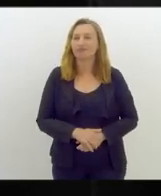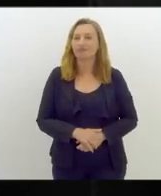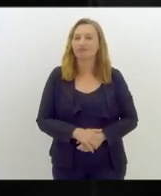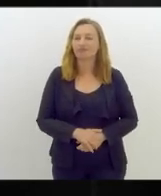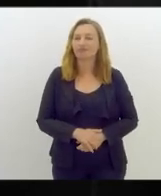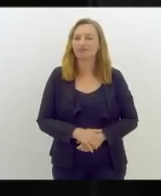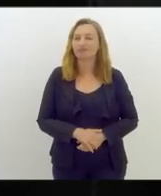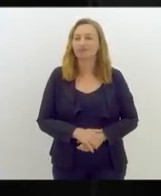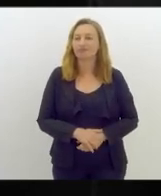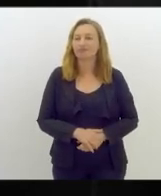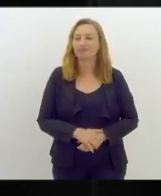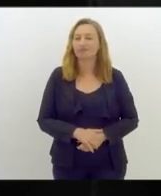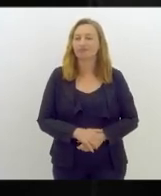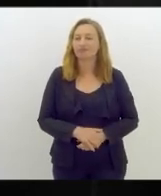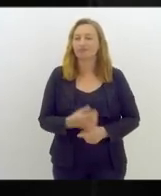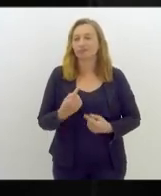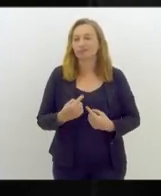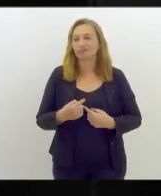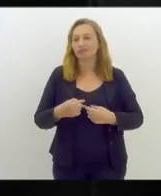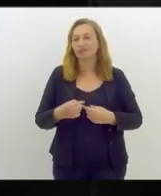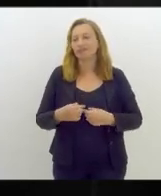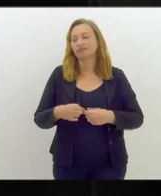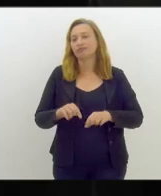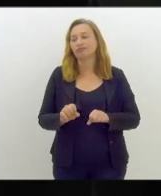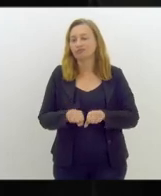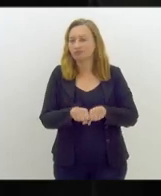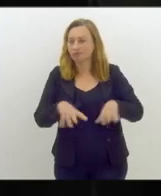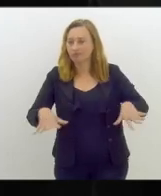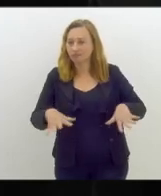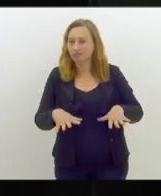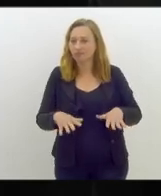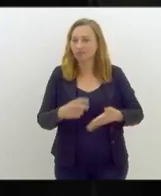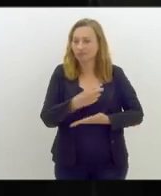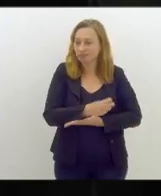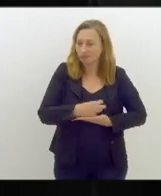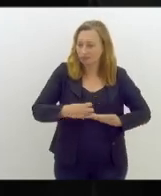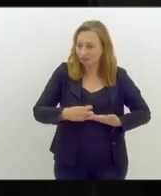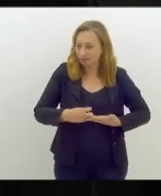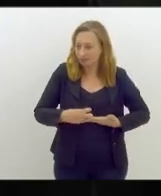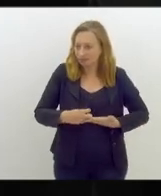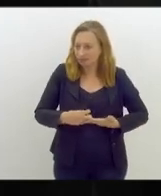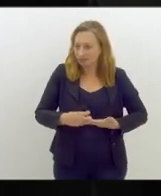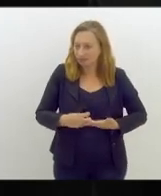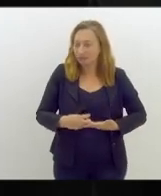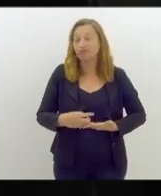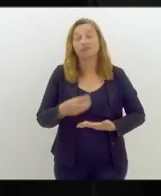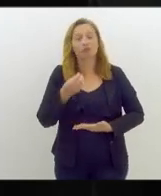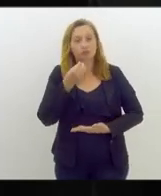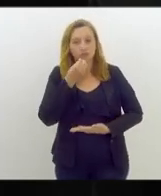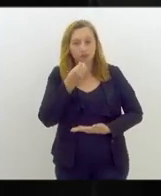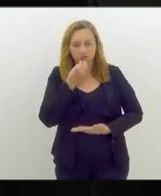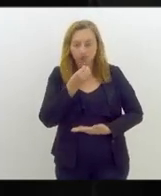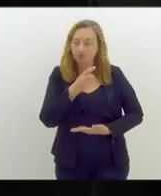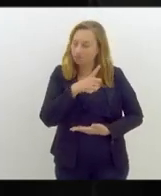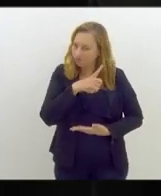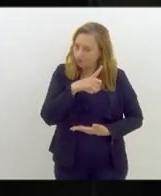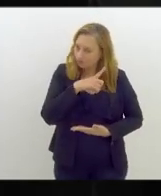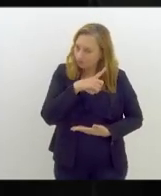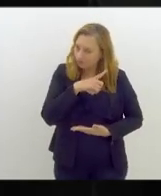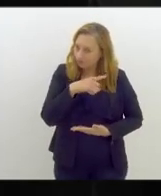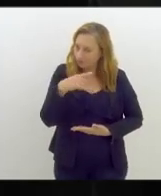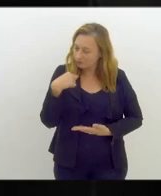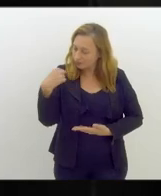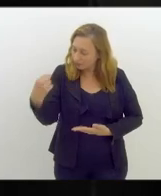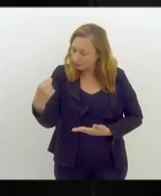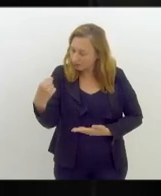uma pandemia, enfrentamos um processo de impeachment, do qual eu tive a oportunidade de ser